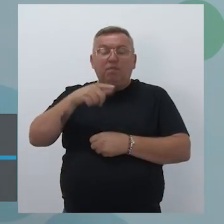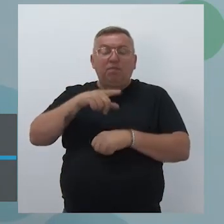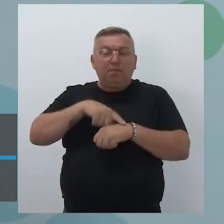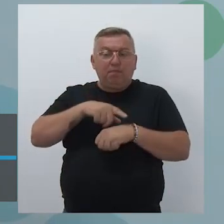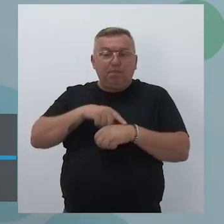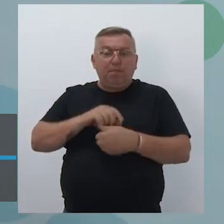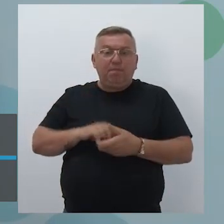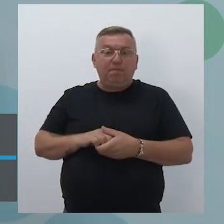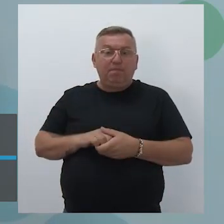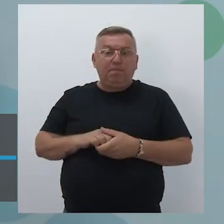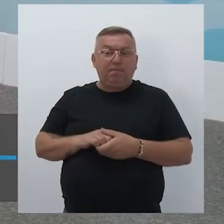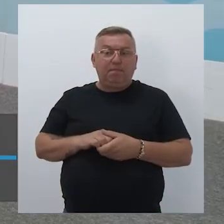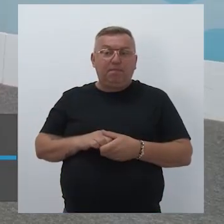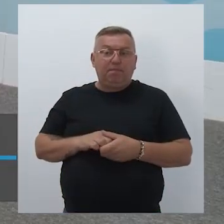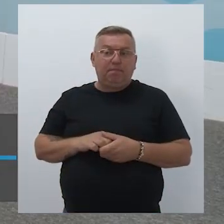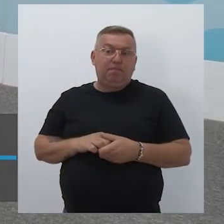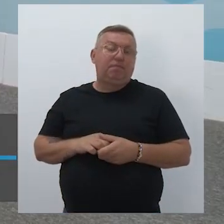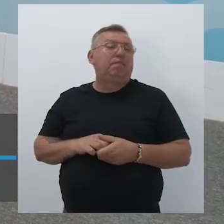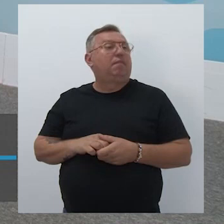tempos, e assim por diante.